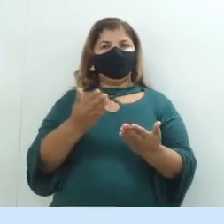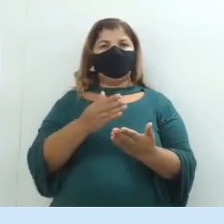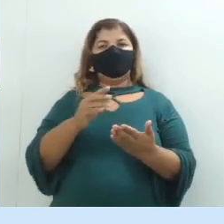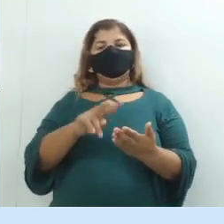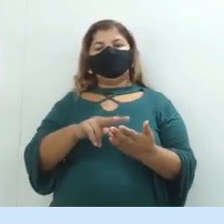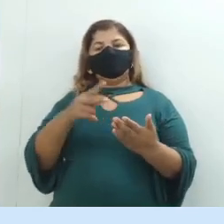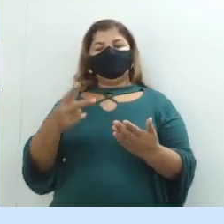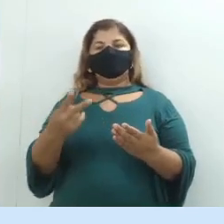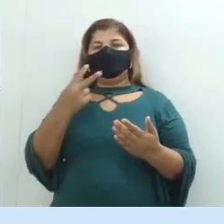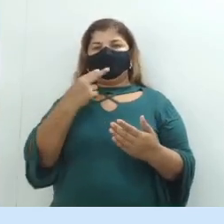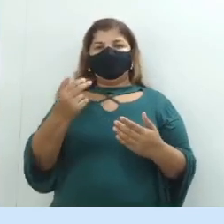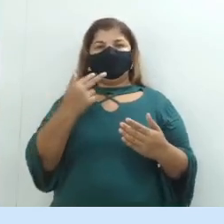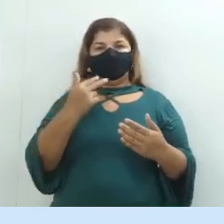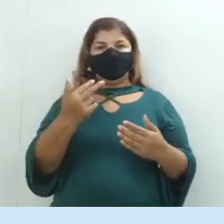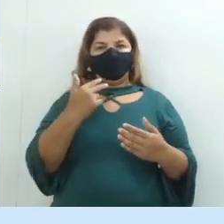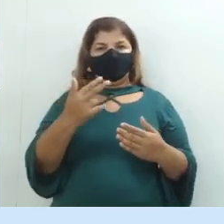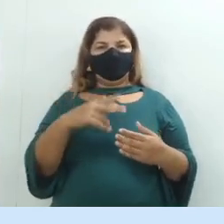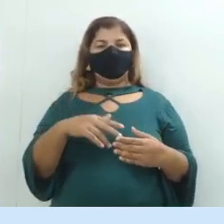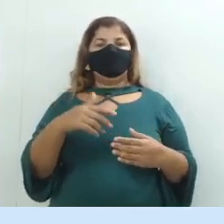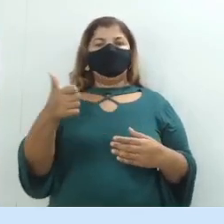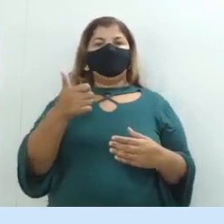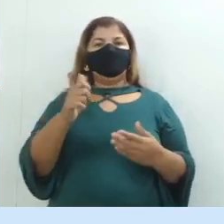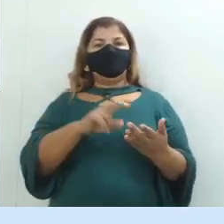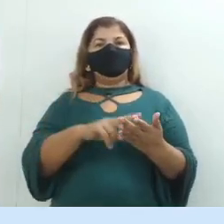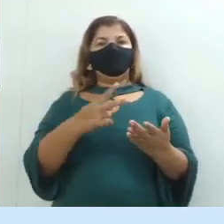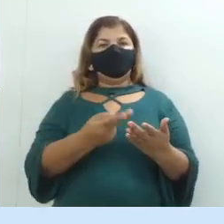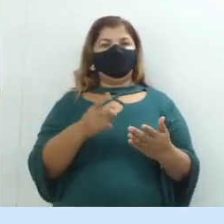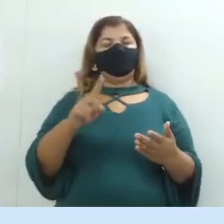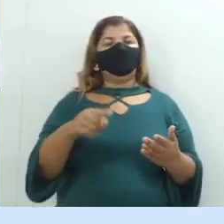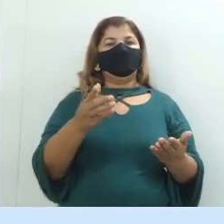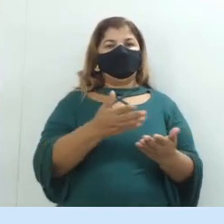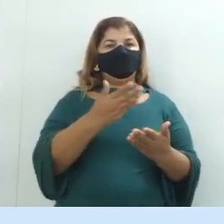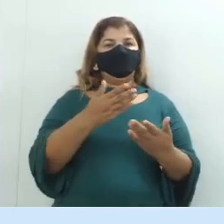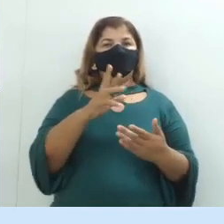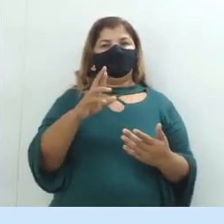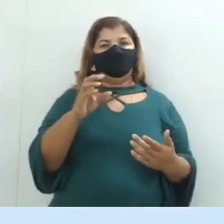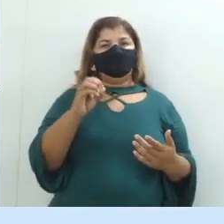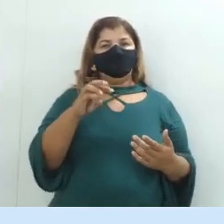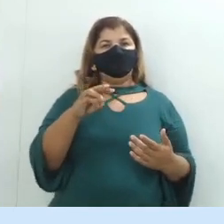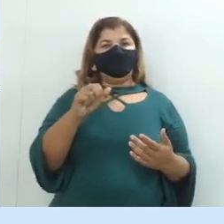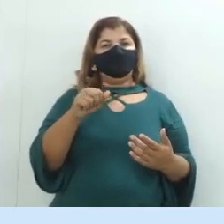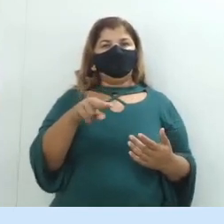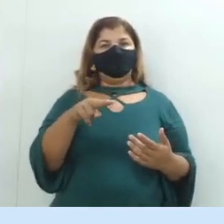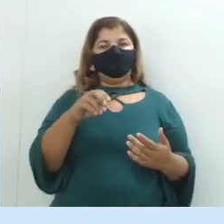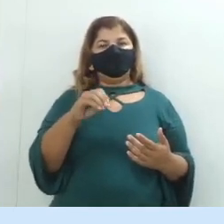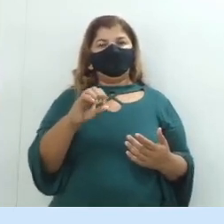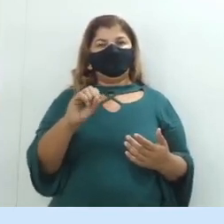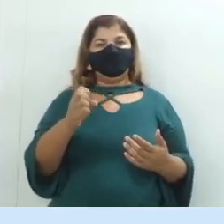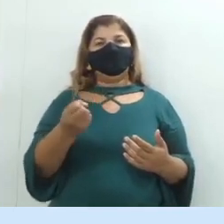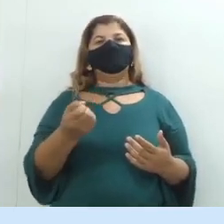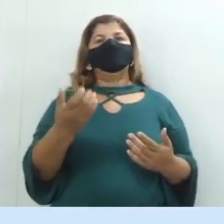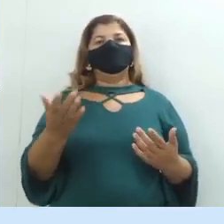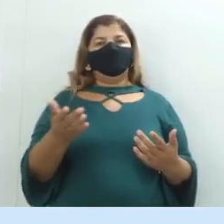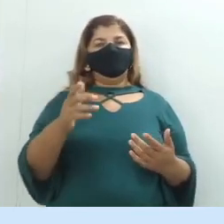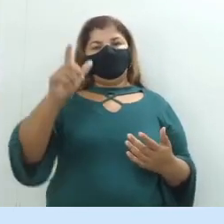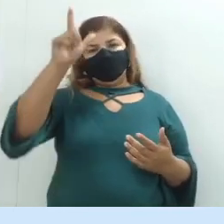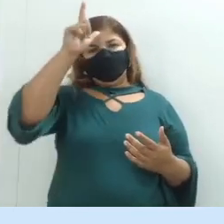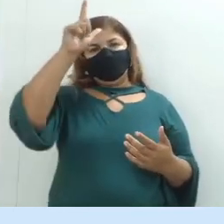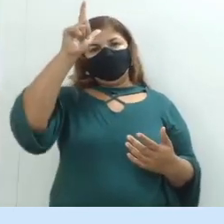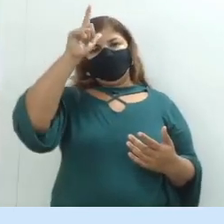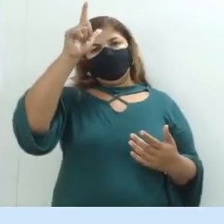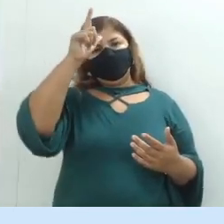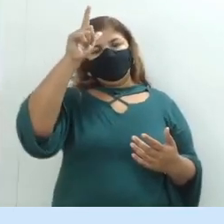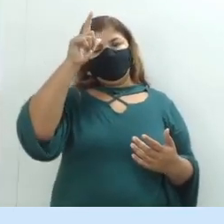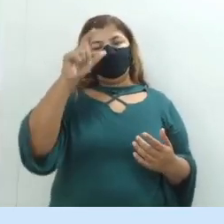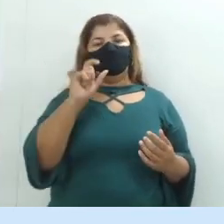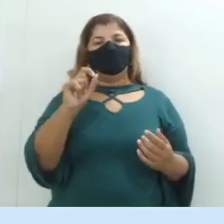língua local. A primeira tradução é do livro de Romanos, onde ele traduz o livro de Romanos para o alemão, na ideia